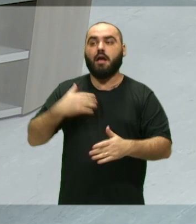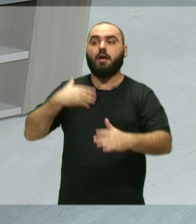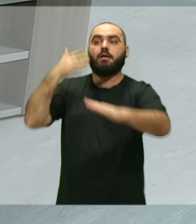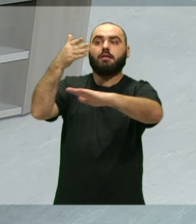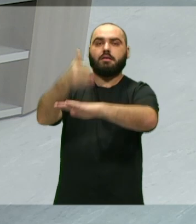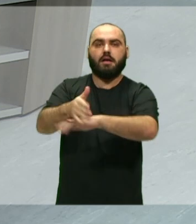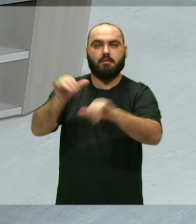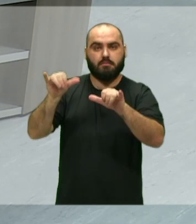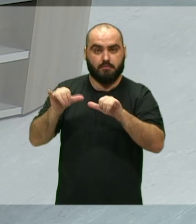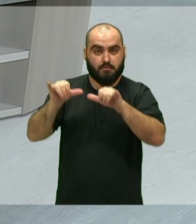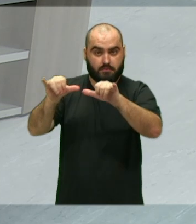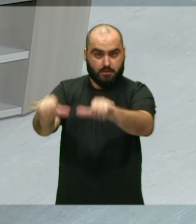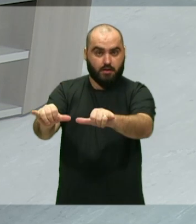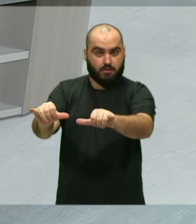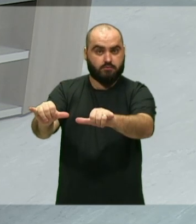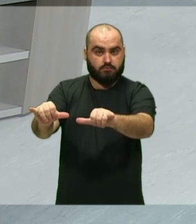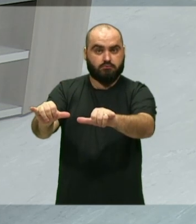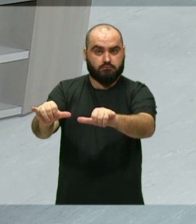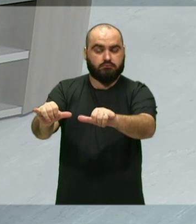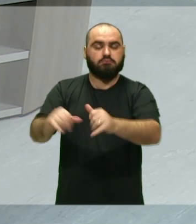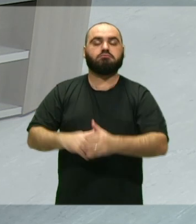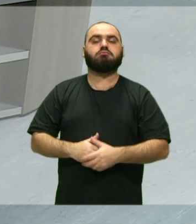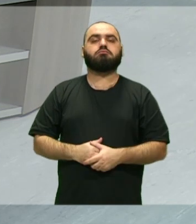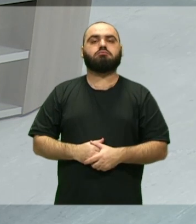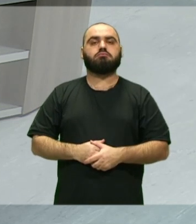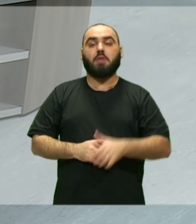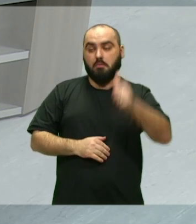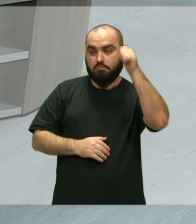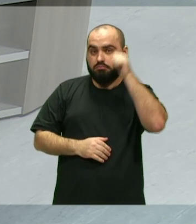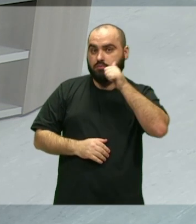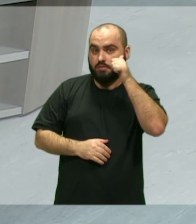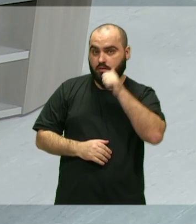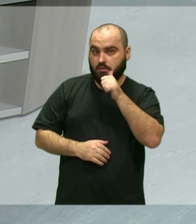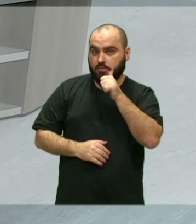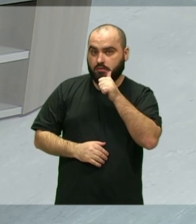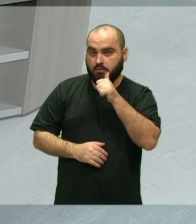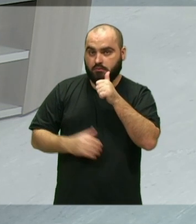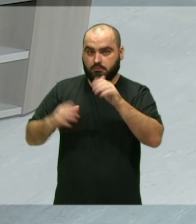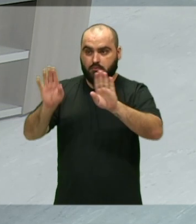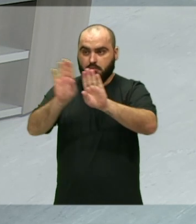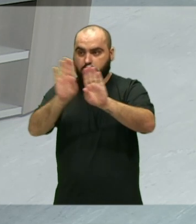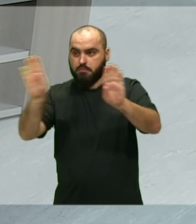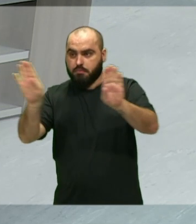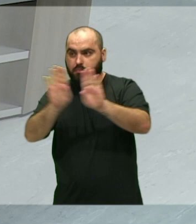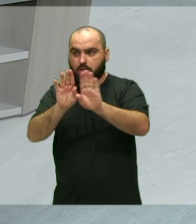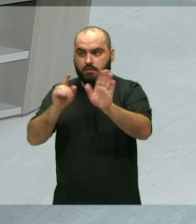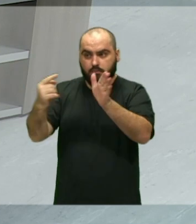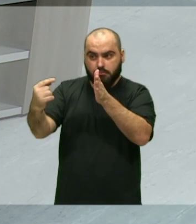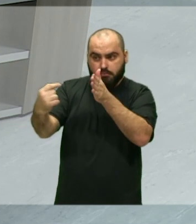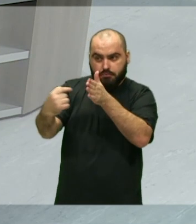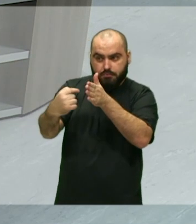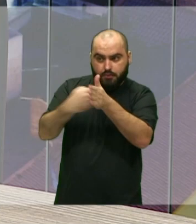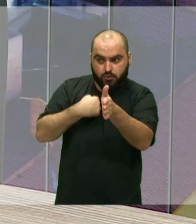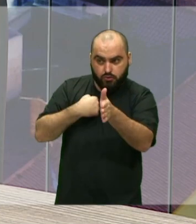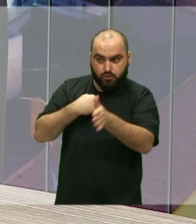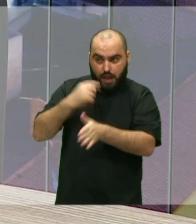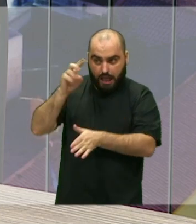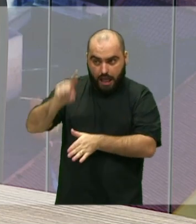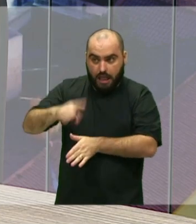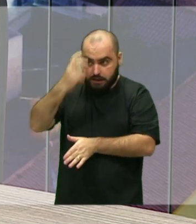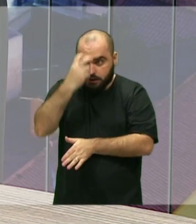de uma grande rede e a moça que estava na porta perguntou se eu era cego,